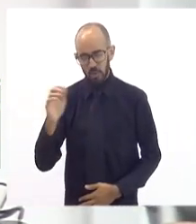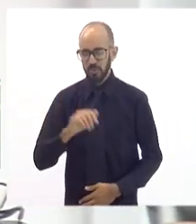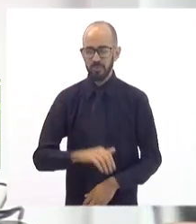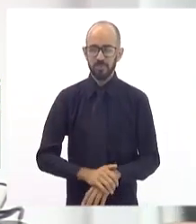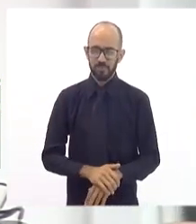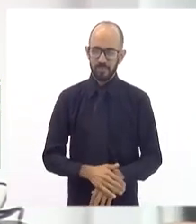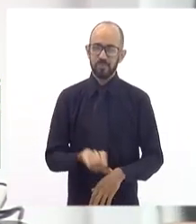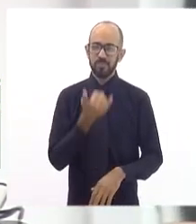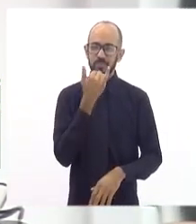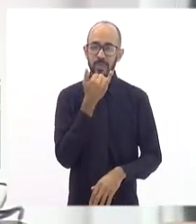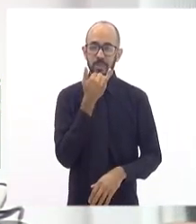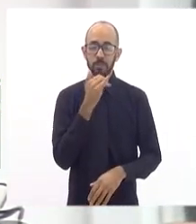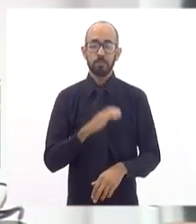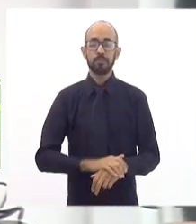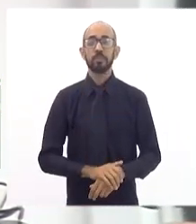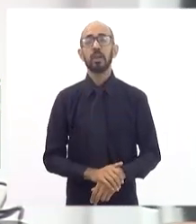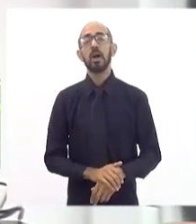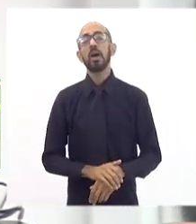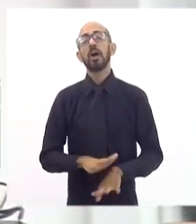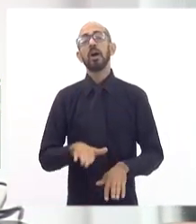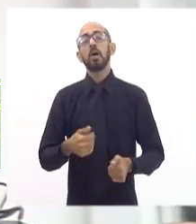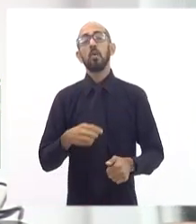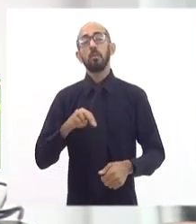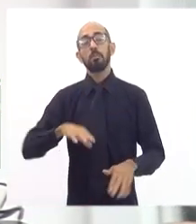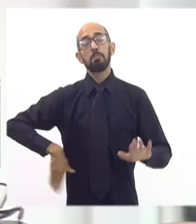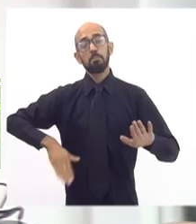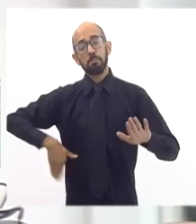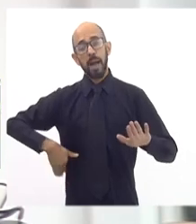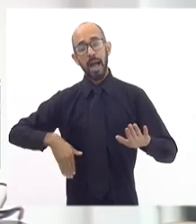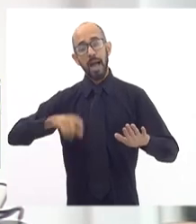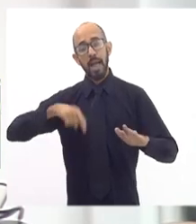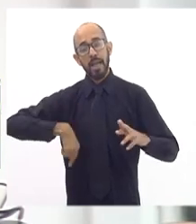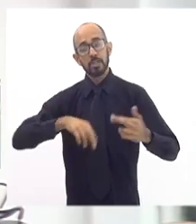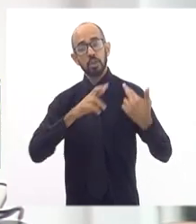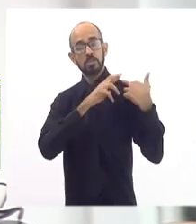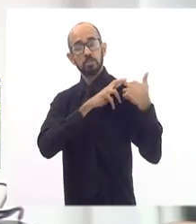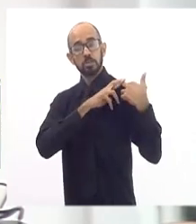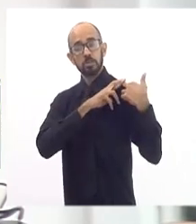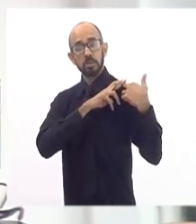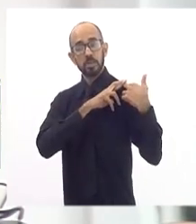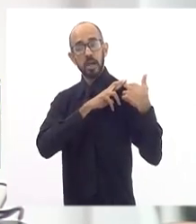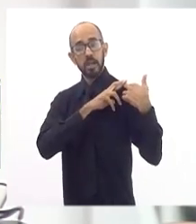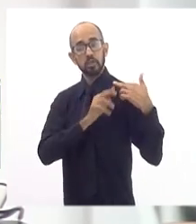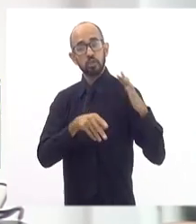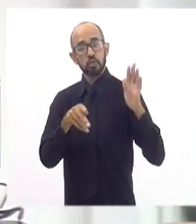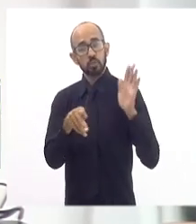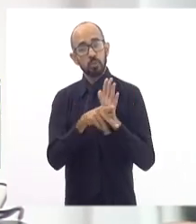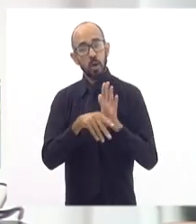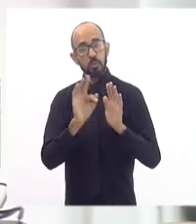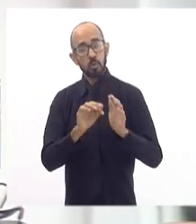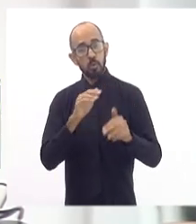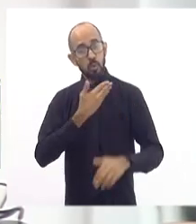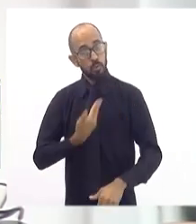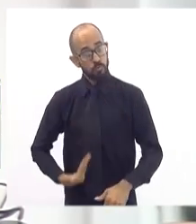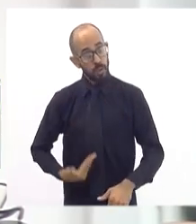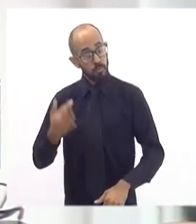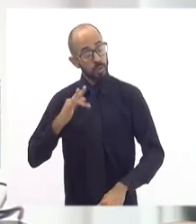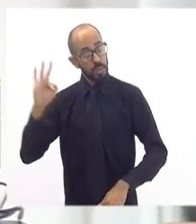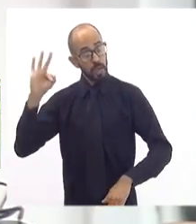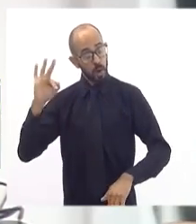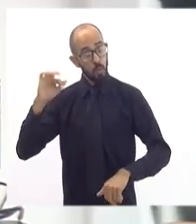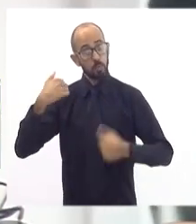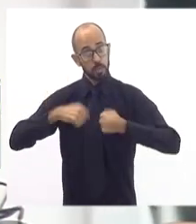Federal o mar territorial brasileiro O que é direito contabilidade da união da união é